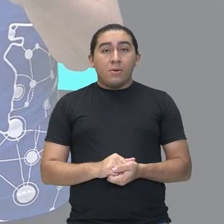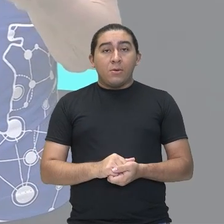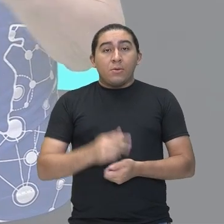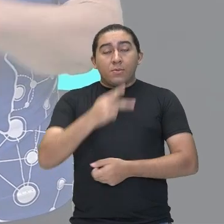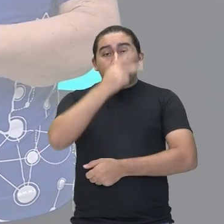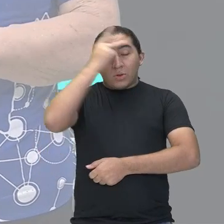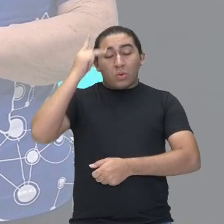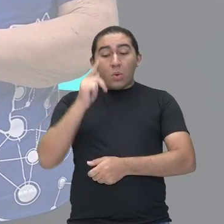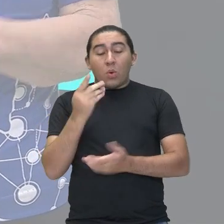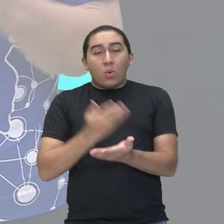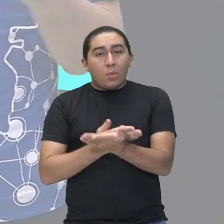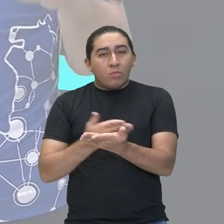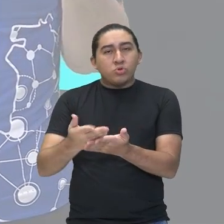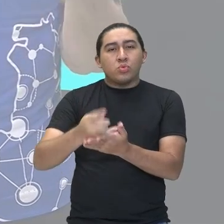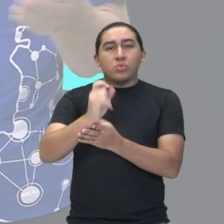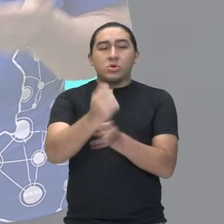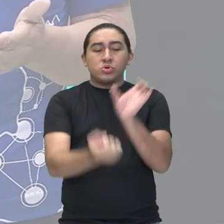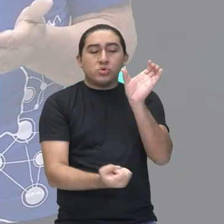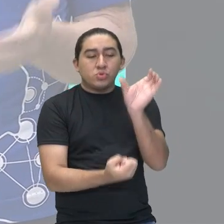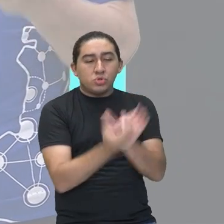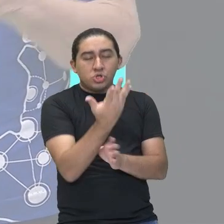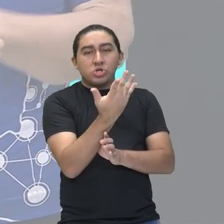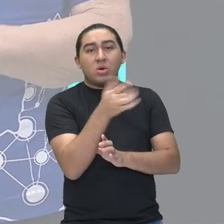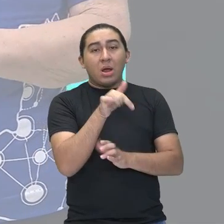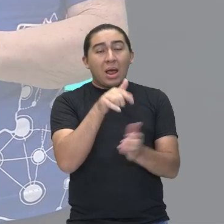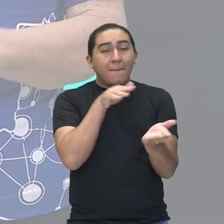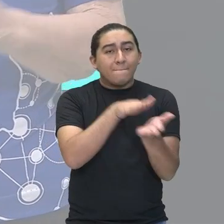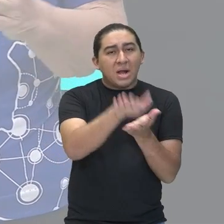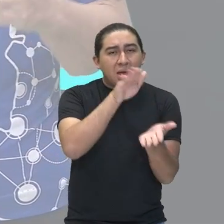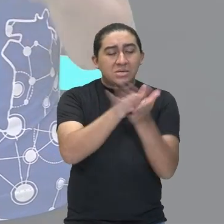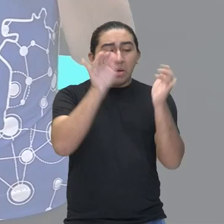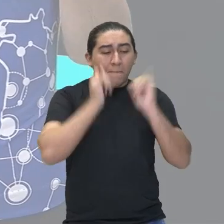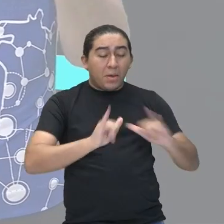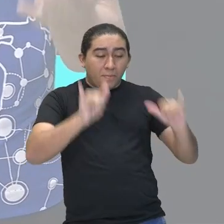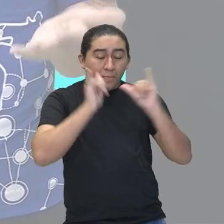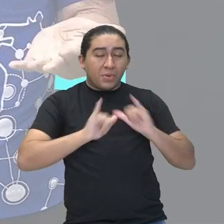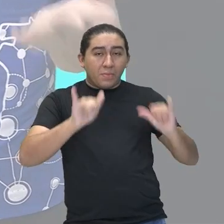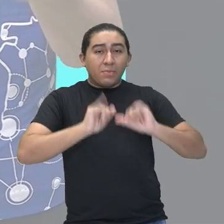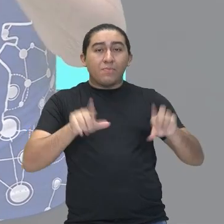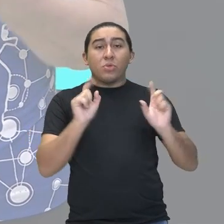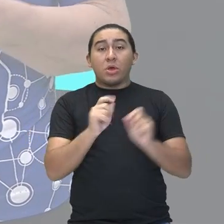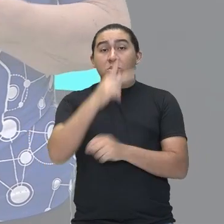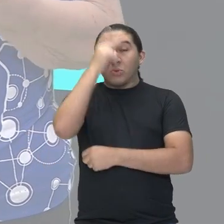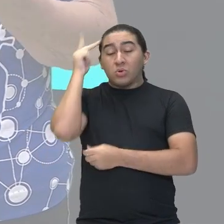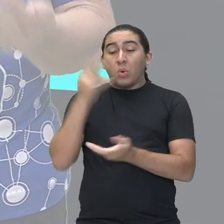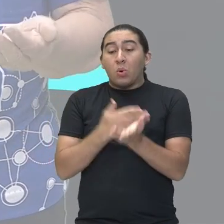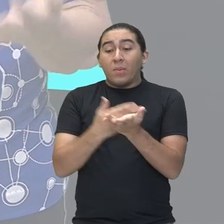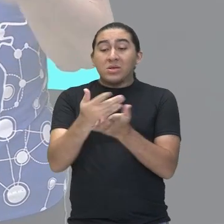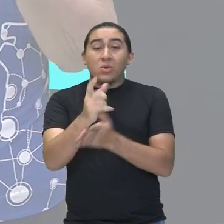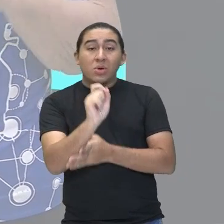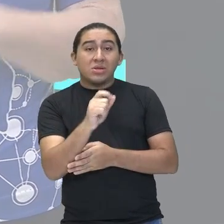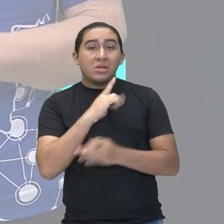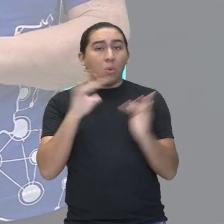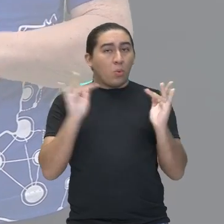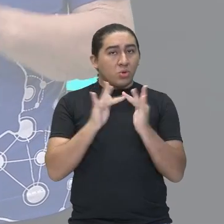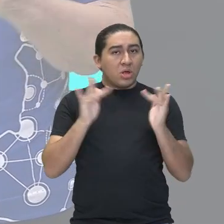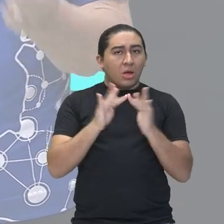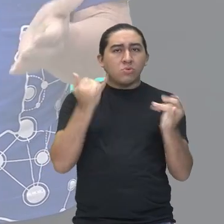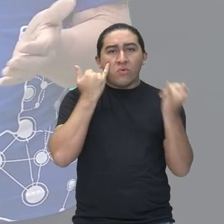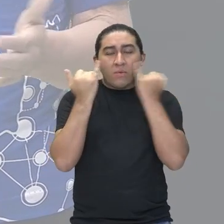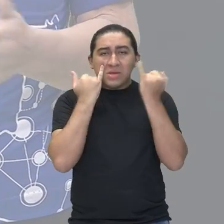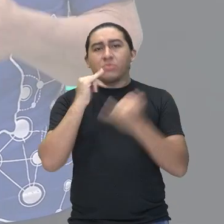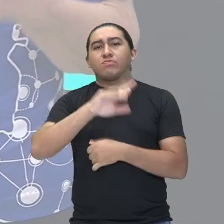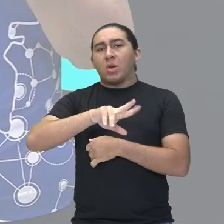foi inventada a imprensa por Gutenberg, as pessoas começaram a ter acesso não só